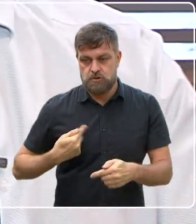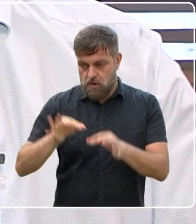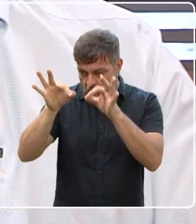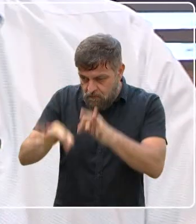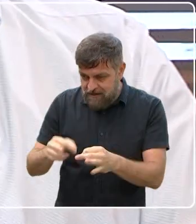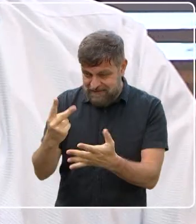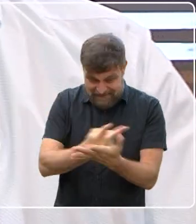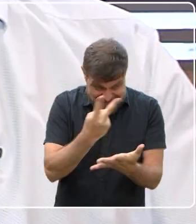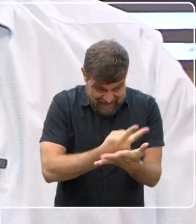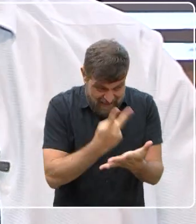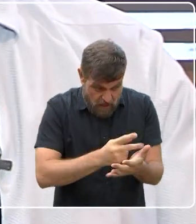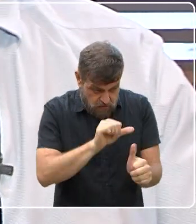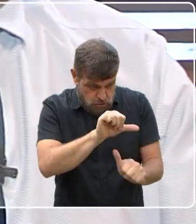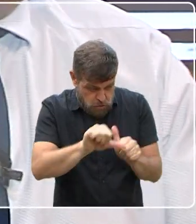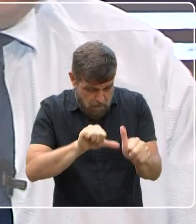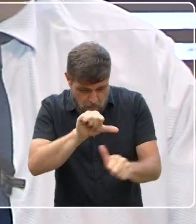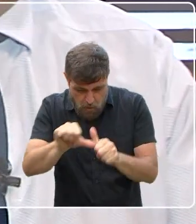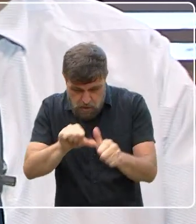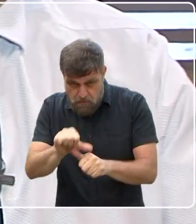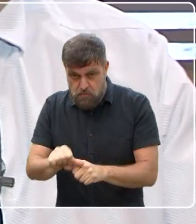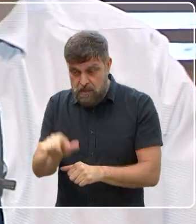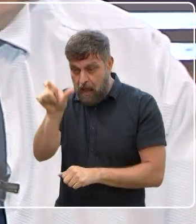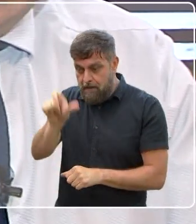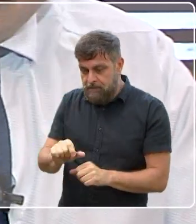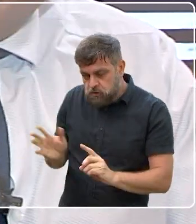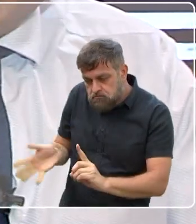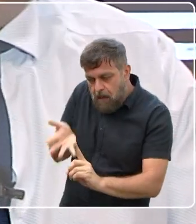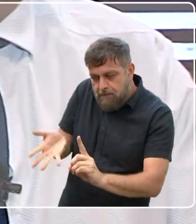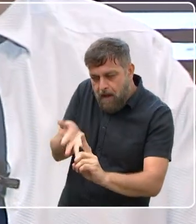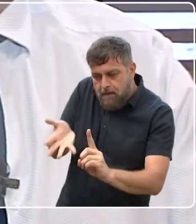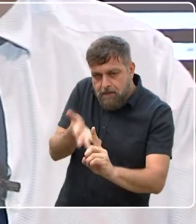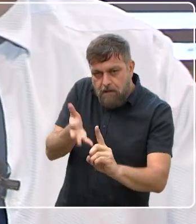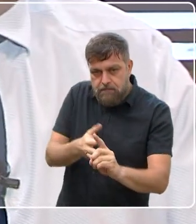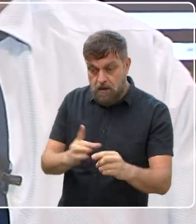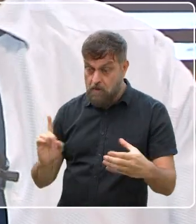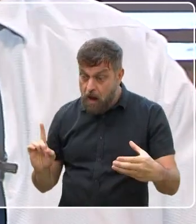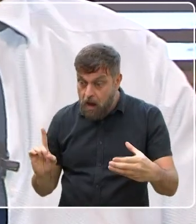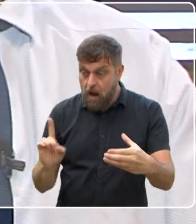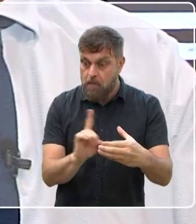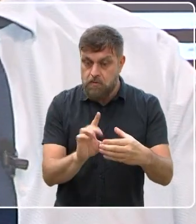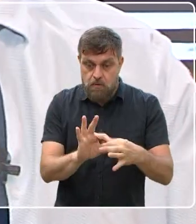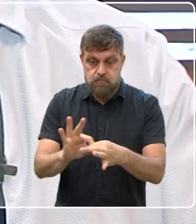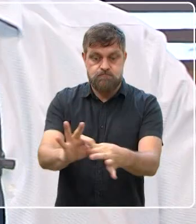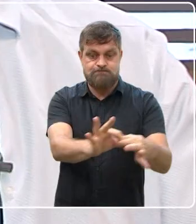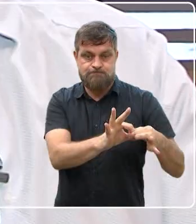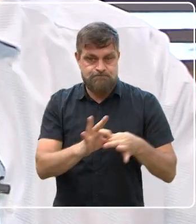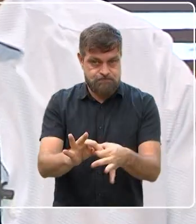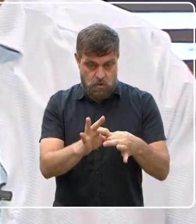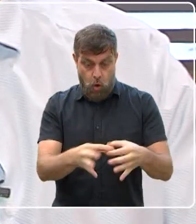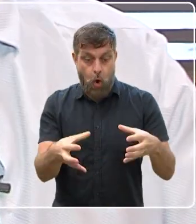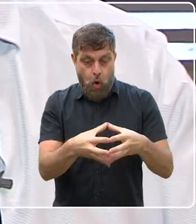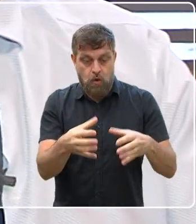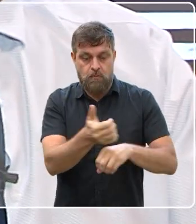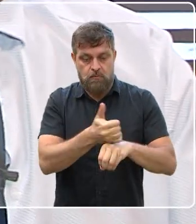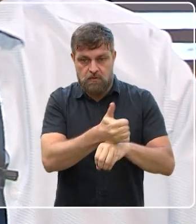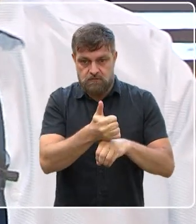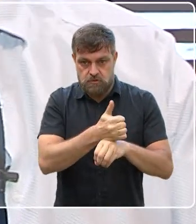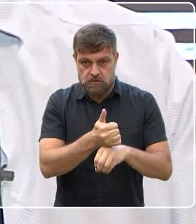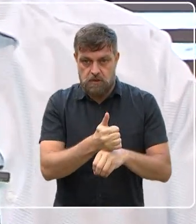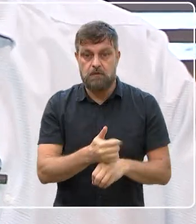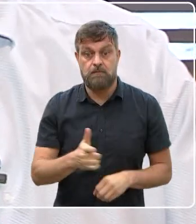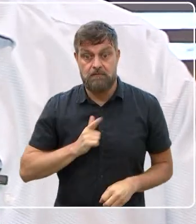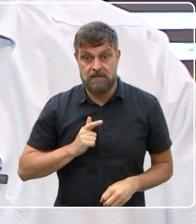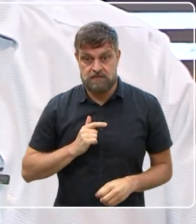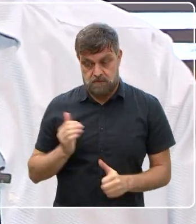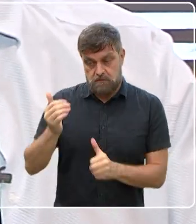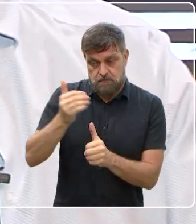acertar e corrigir uma série de rotas, desenvolver pessoas, a engajar elas, para que elas façam parte do mesmo time que a gente, mas